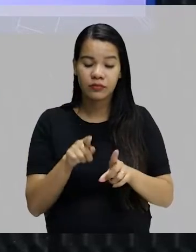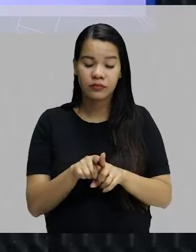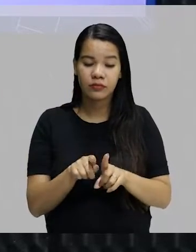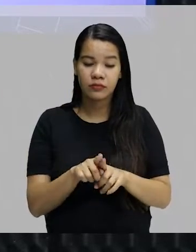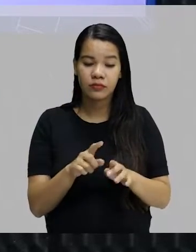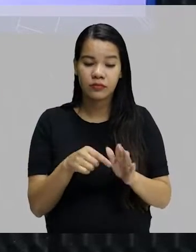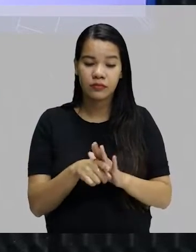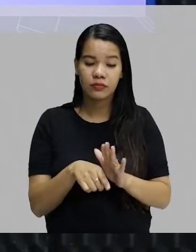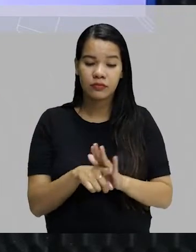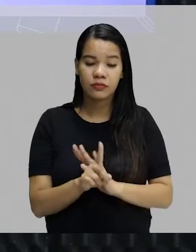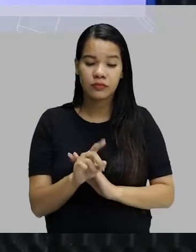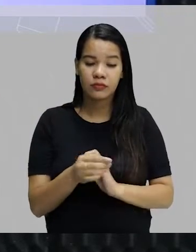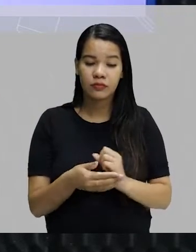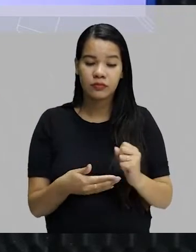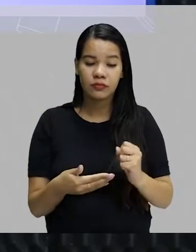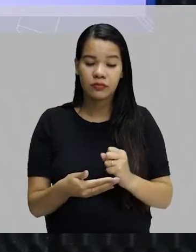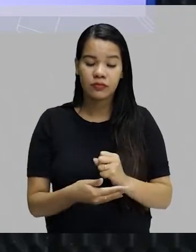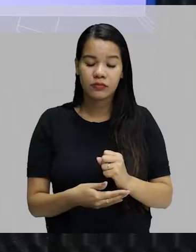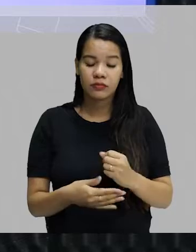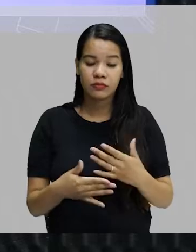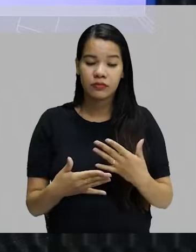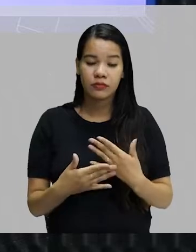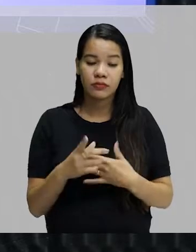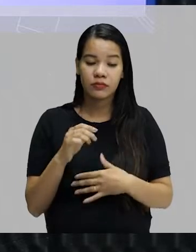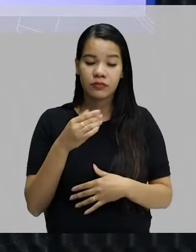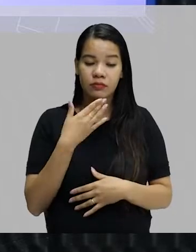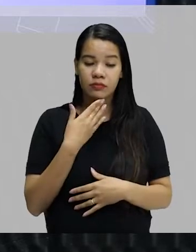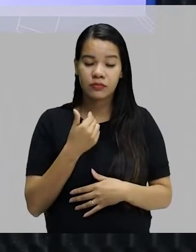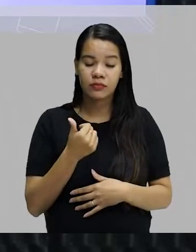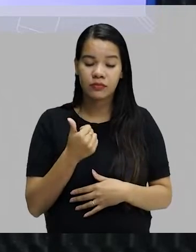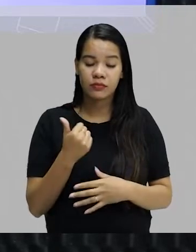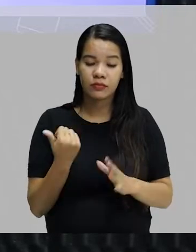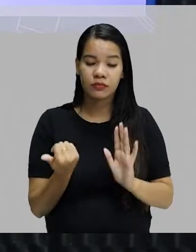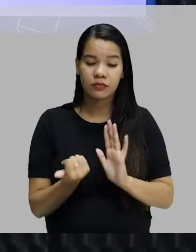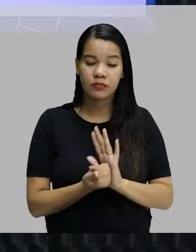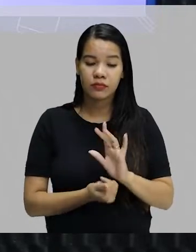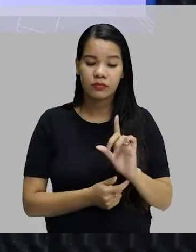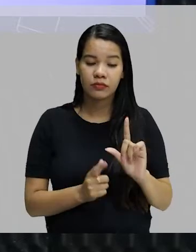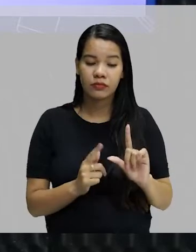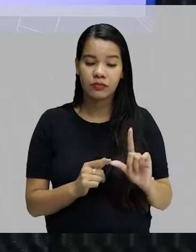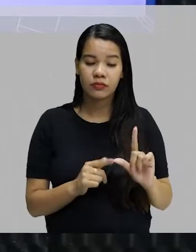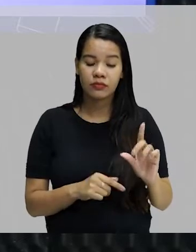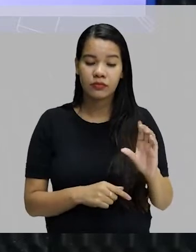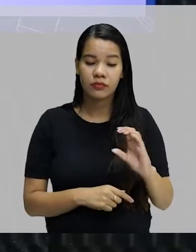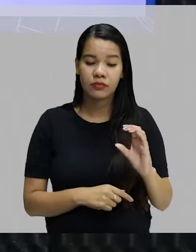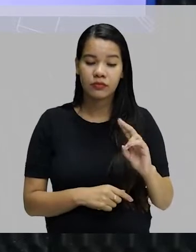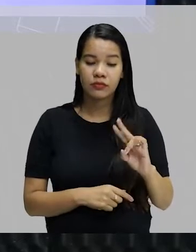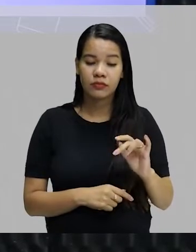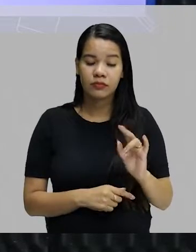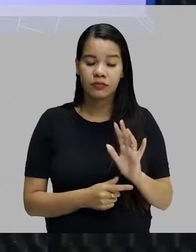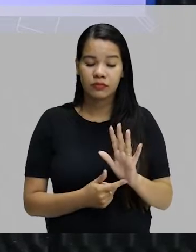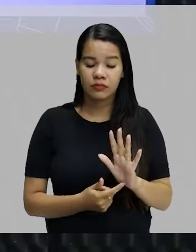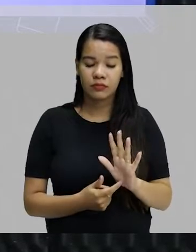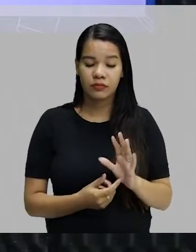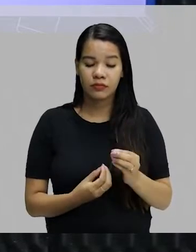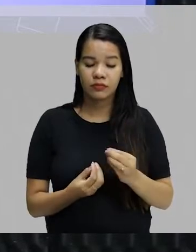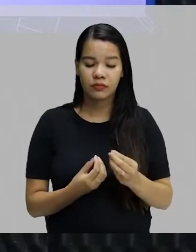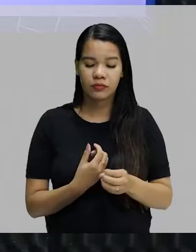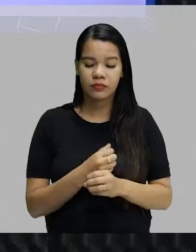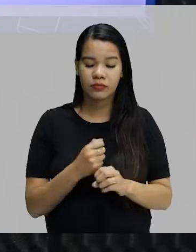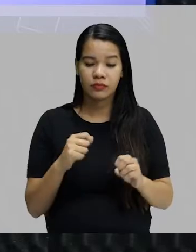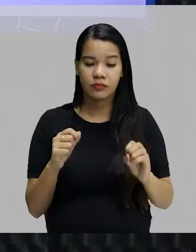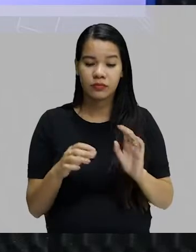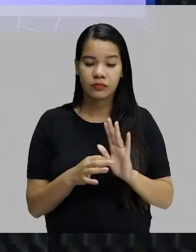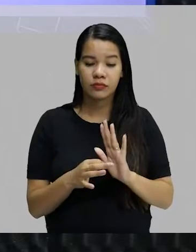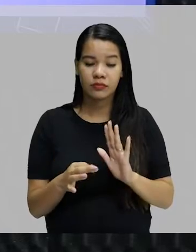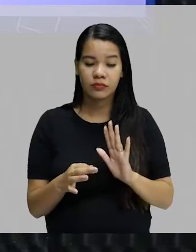essa linguagem como elemento fundamental. Então é bem melhor marcar aqui a letra C vai surgir para a gente como uma grande